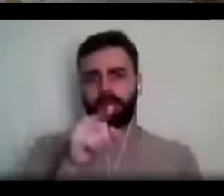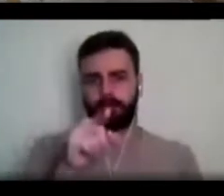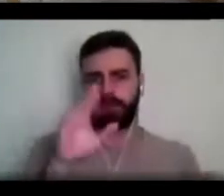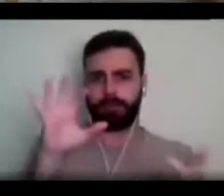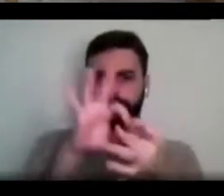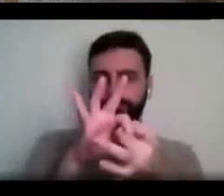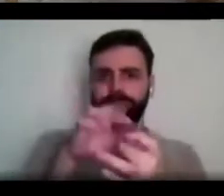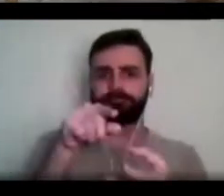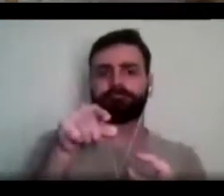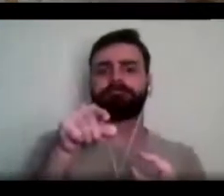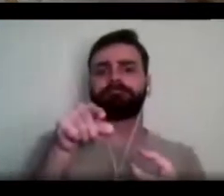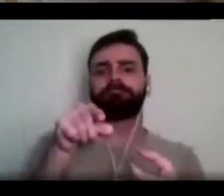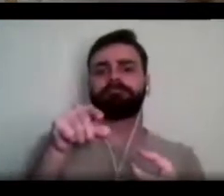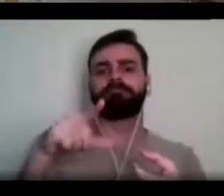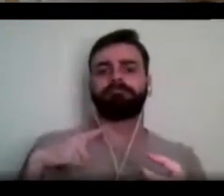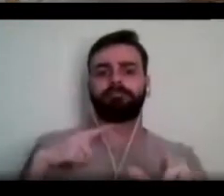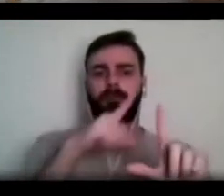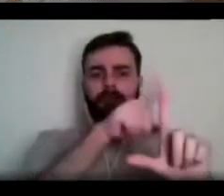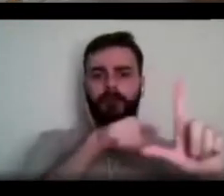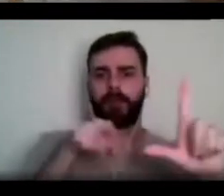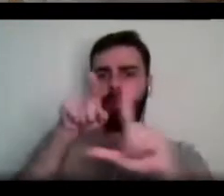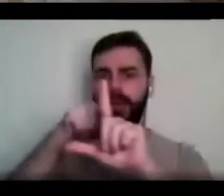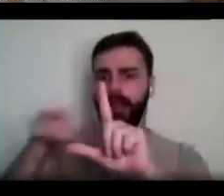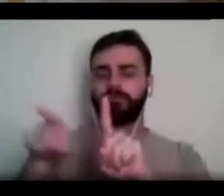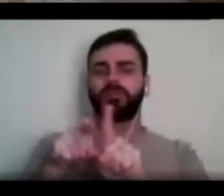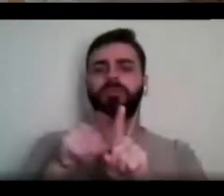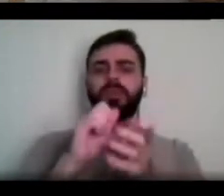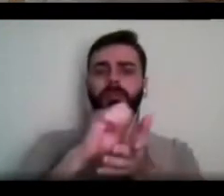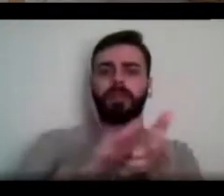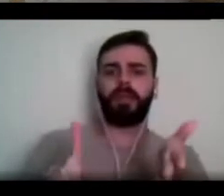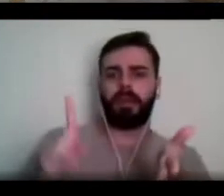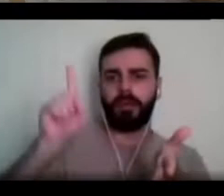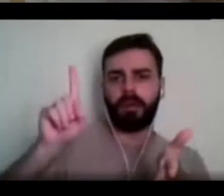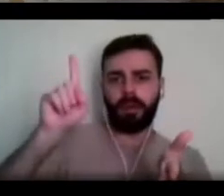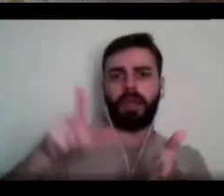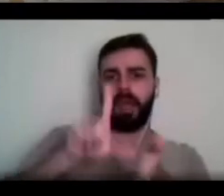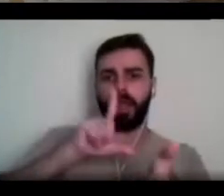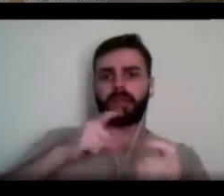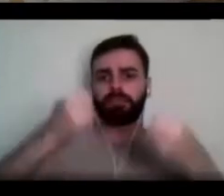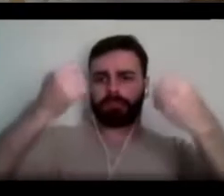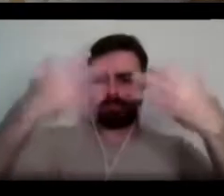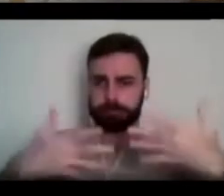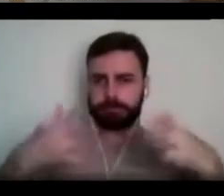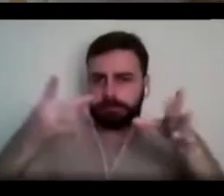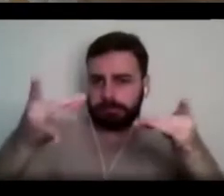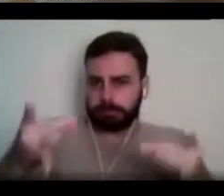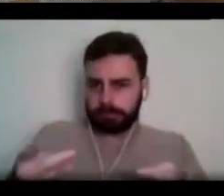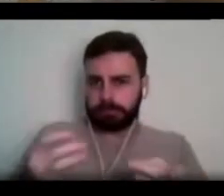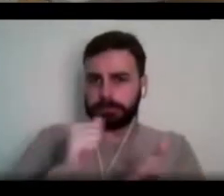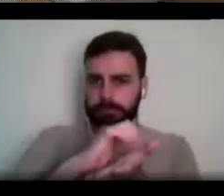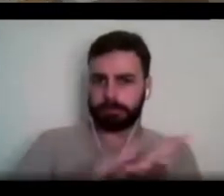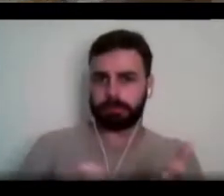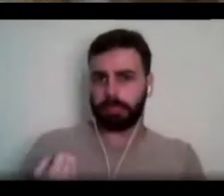em relação a esse exercício?